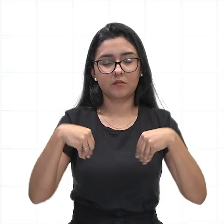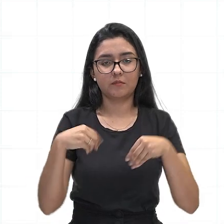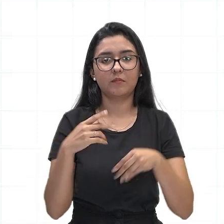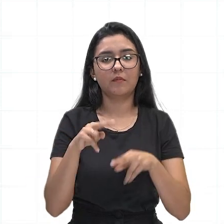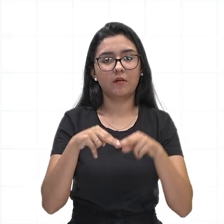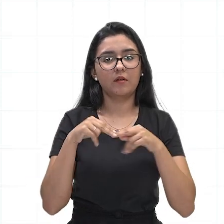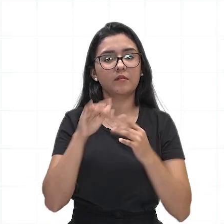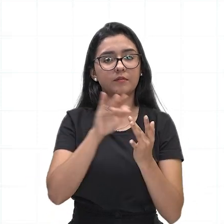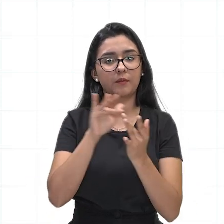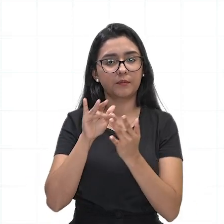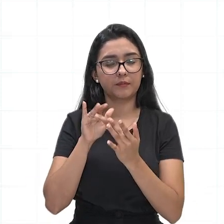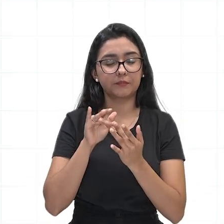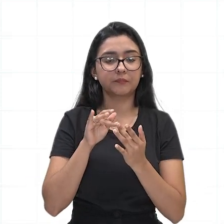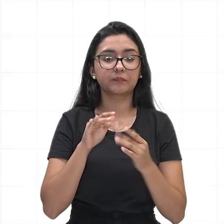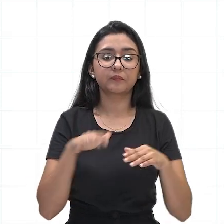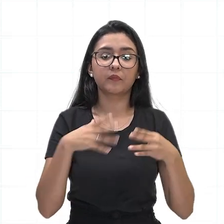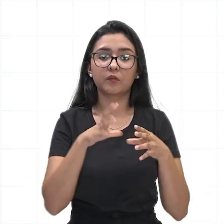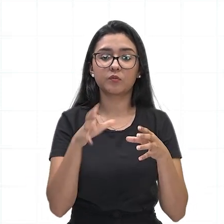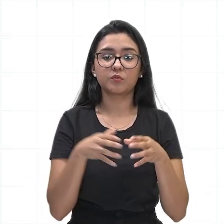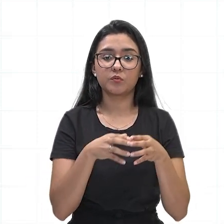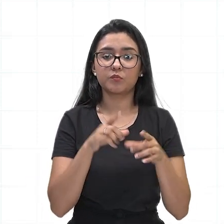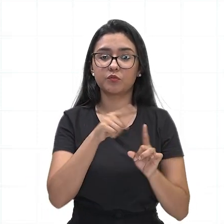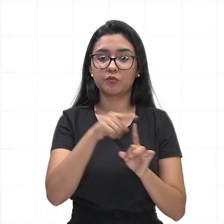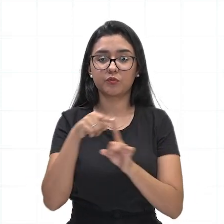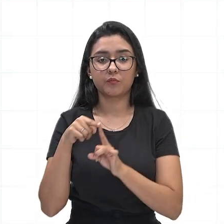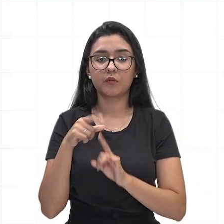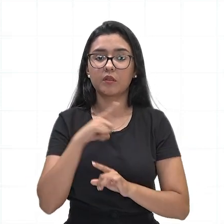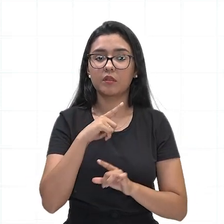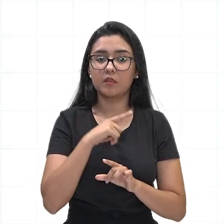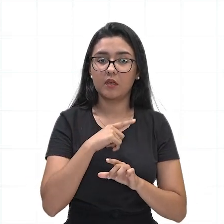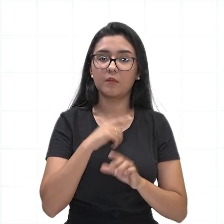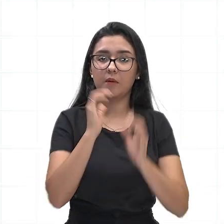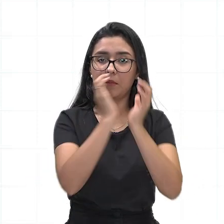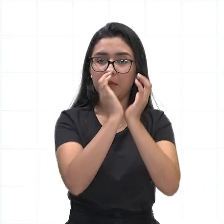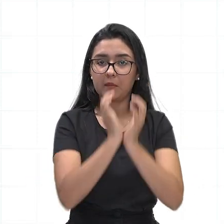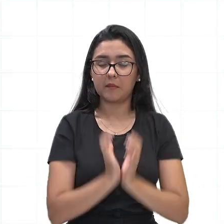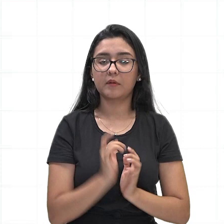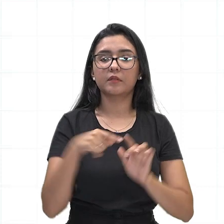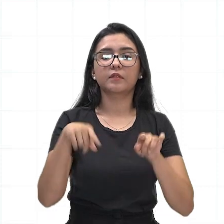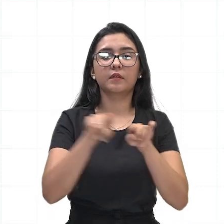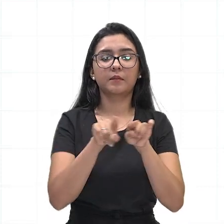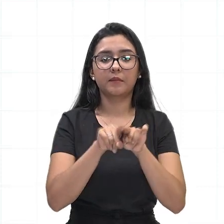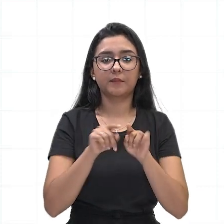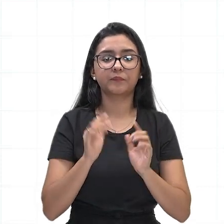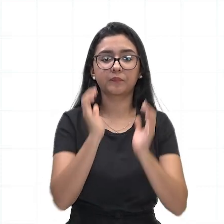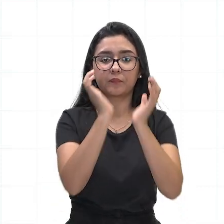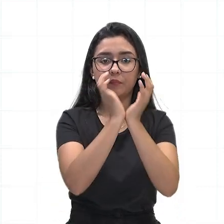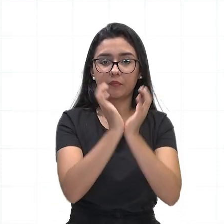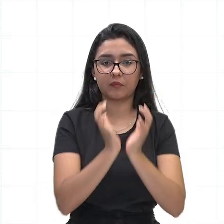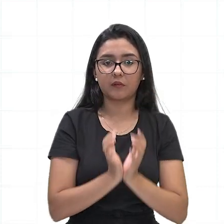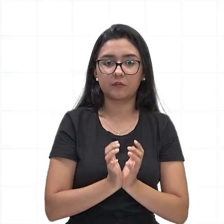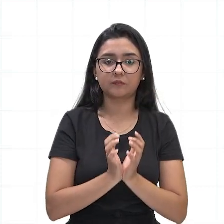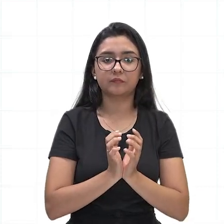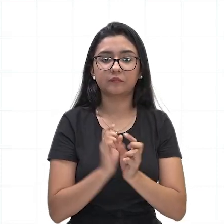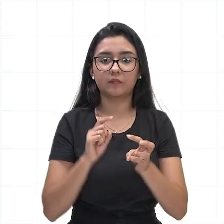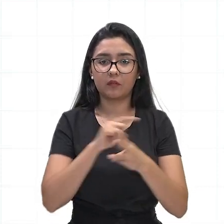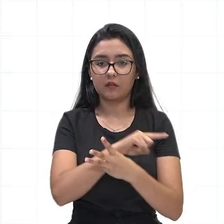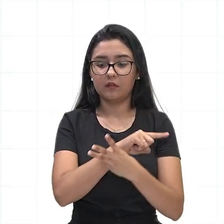desse contato. Esse grupo aí de quinidários, ele tem uma classificação também, né? Eles são